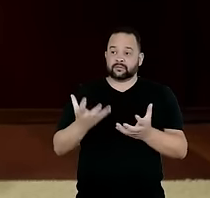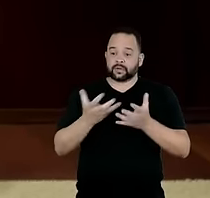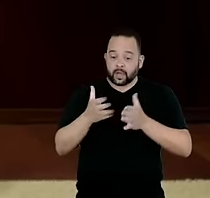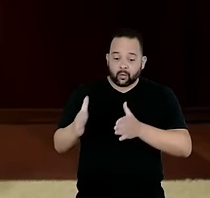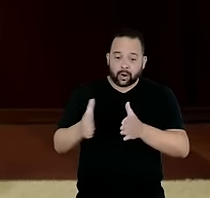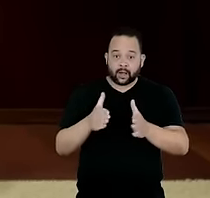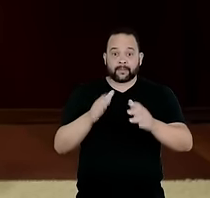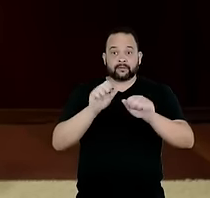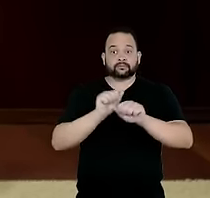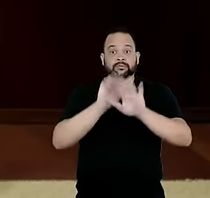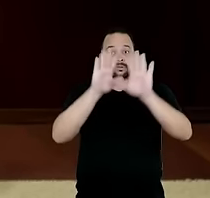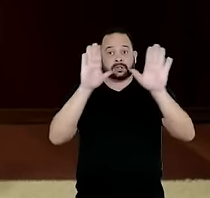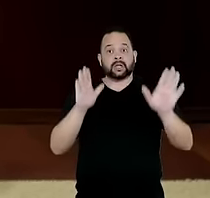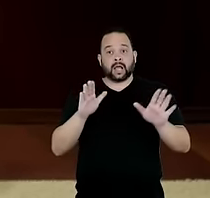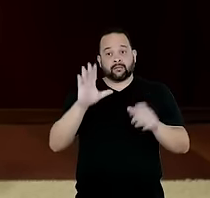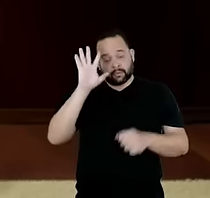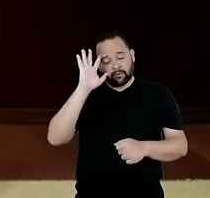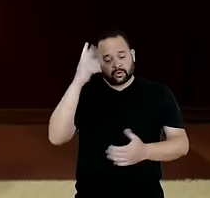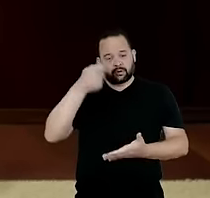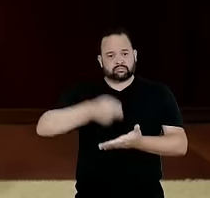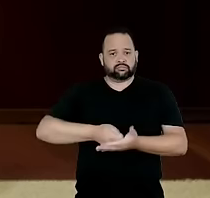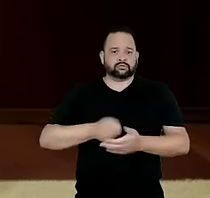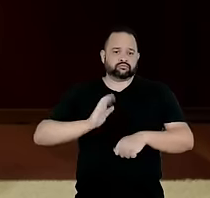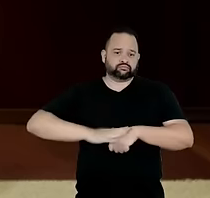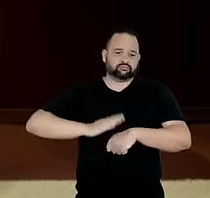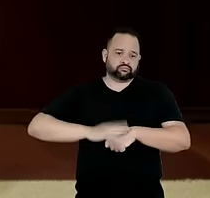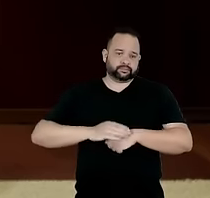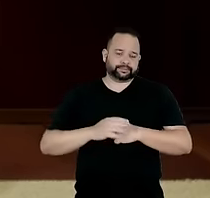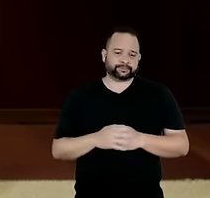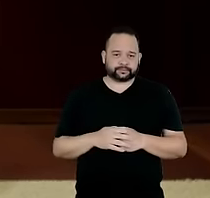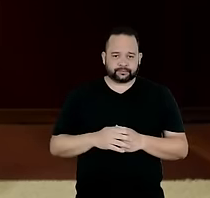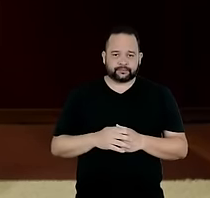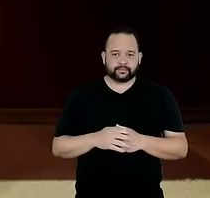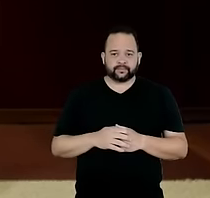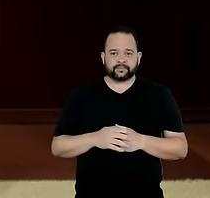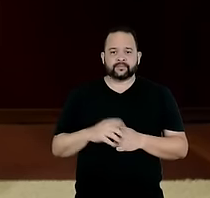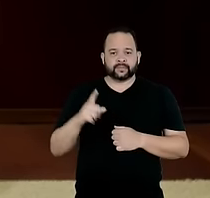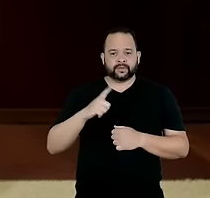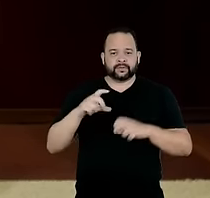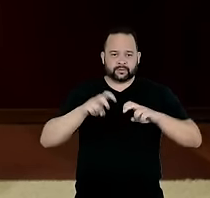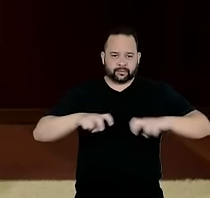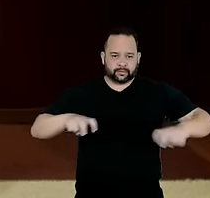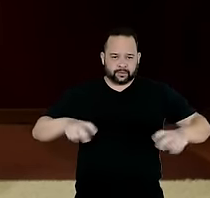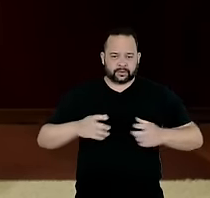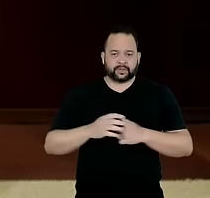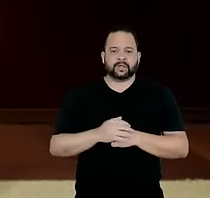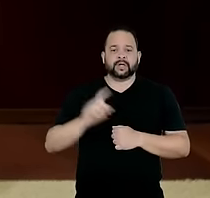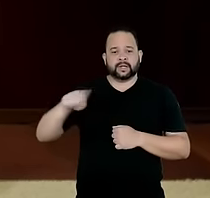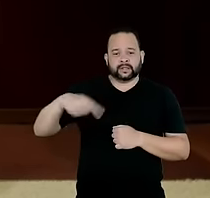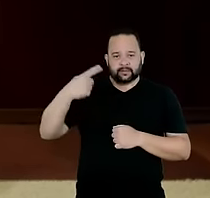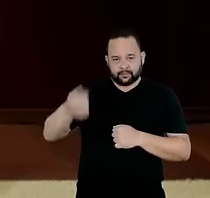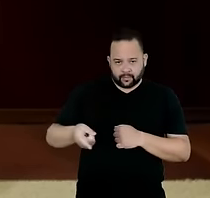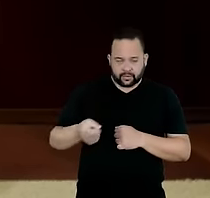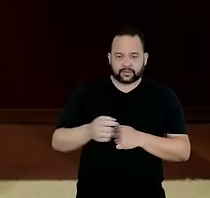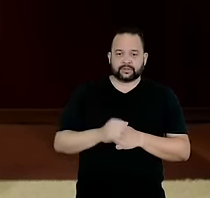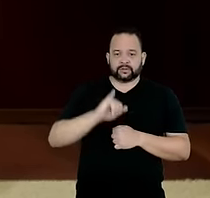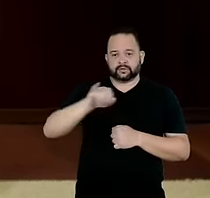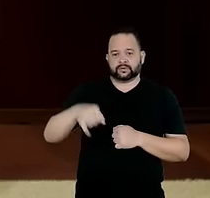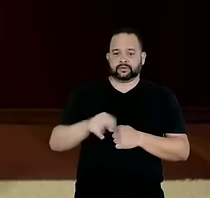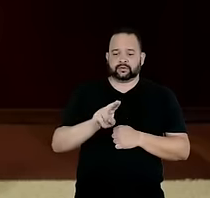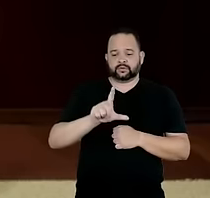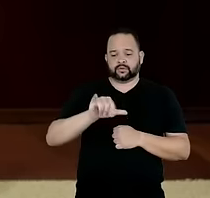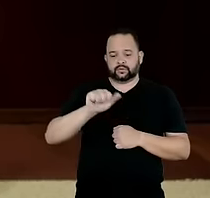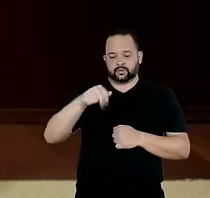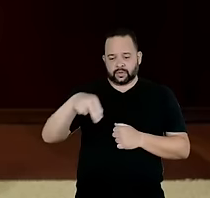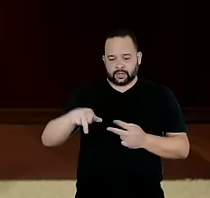pessoal da asset para discutir um pouco mais e logo na sequência a gente tem um quadro com a Juliana L ran com Adilson Ferrares